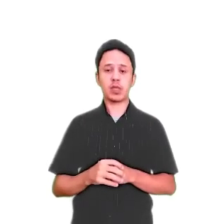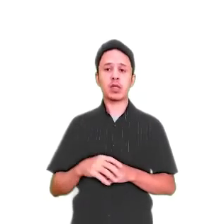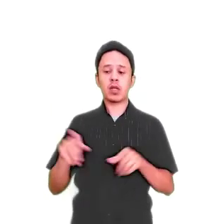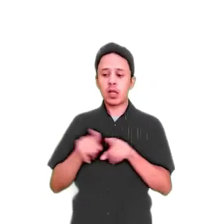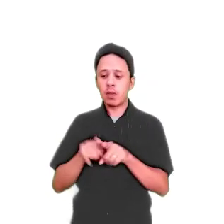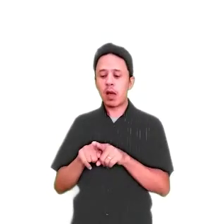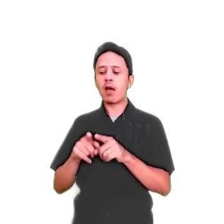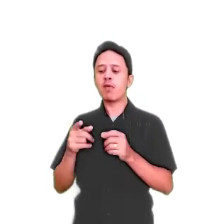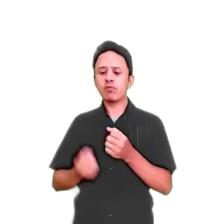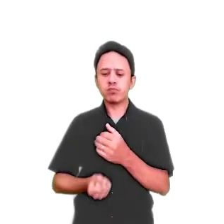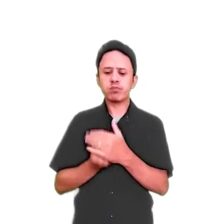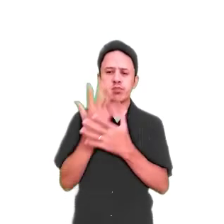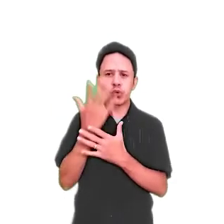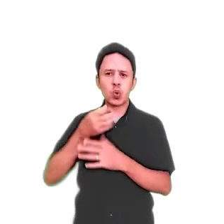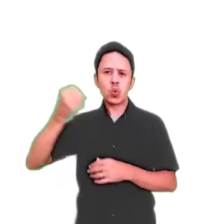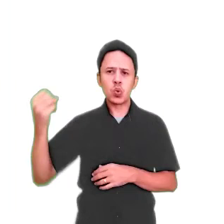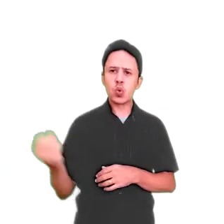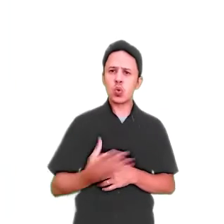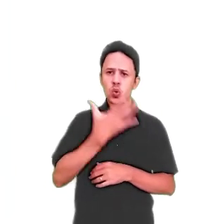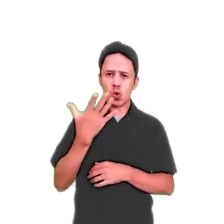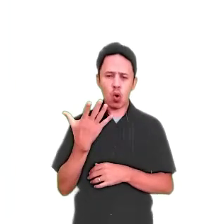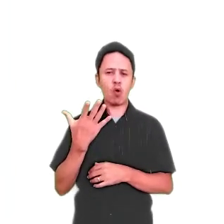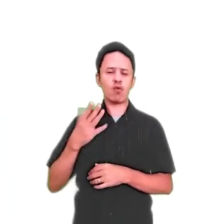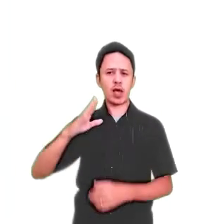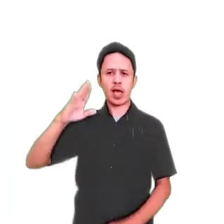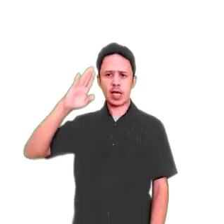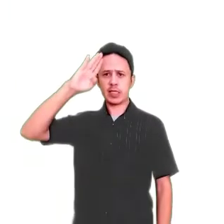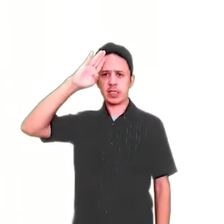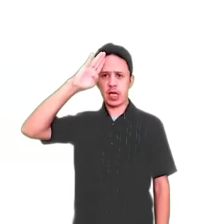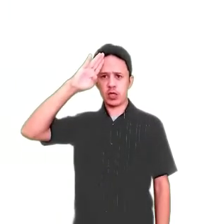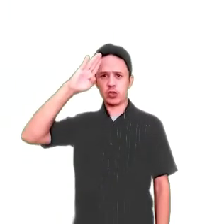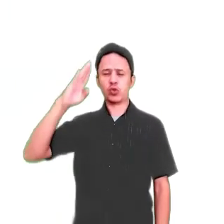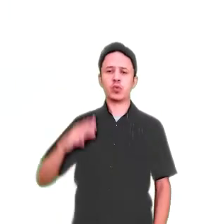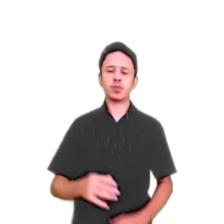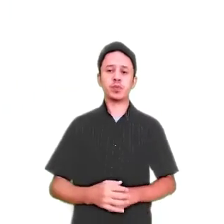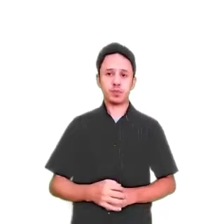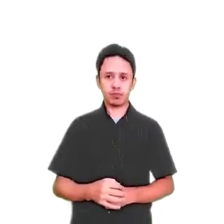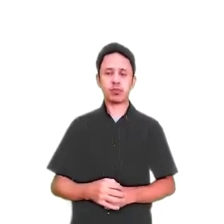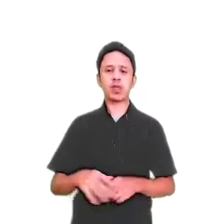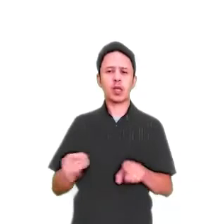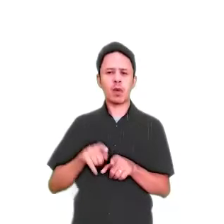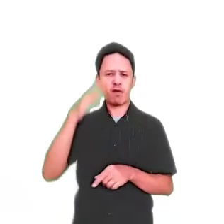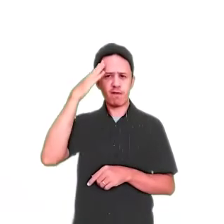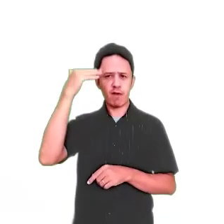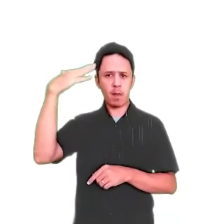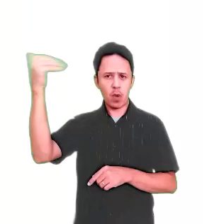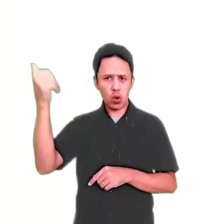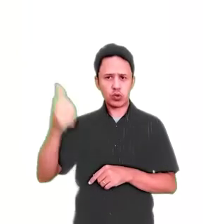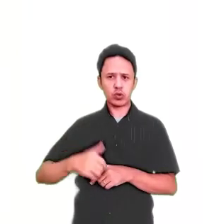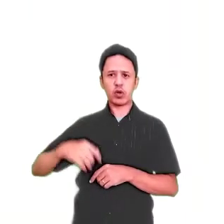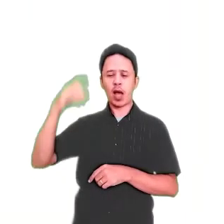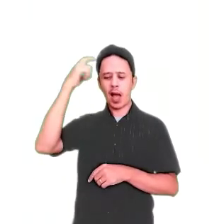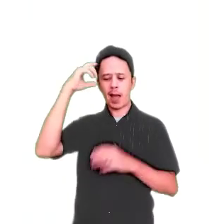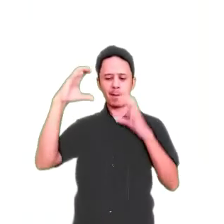burguesia e dos camponeses para formar o New Model Army, também conhecido como Exército de Novo Tipo em português. O exército ficou também conhecido como Exército